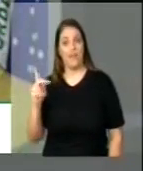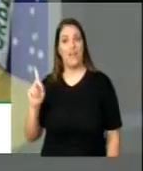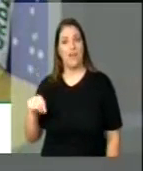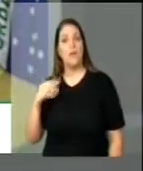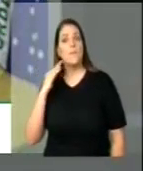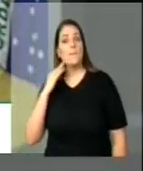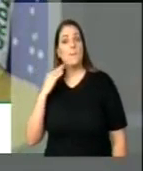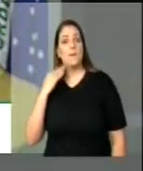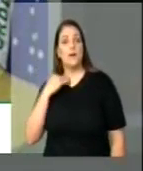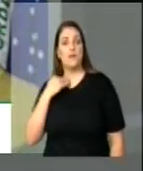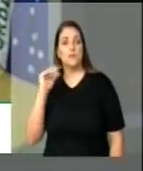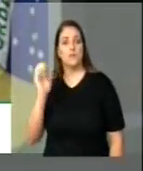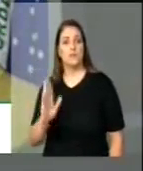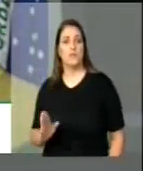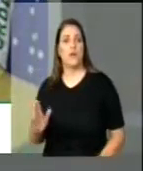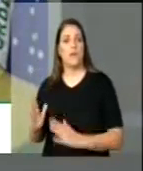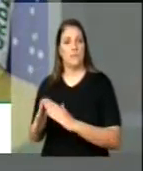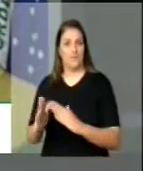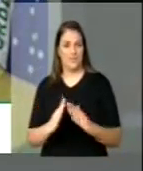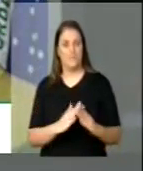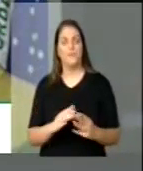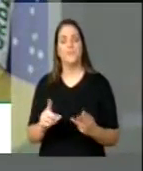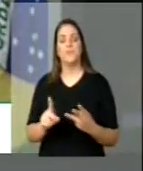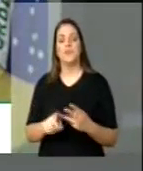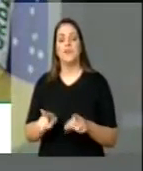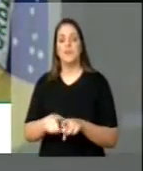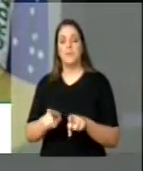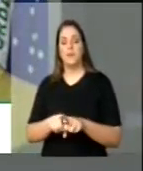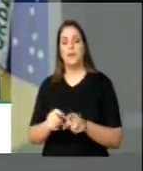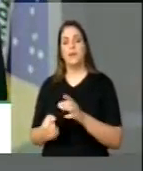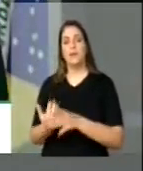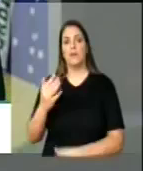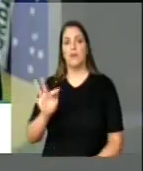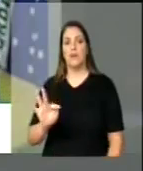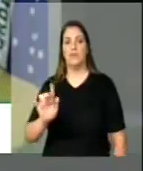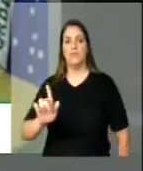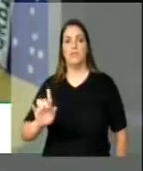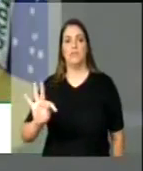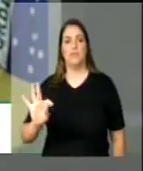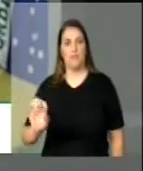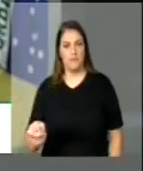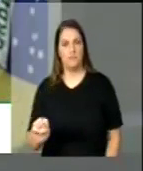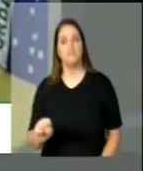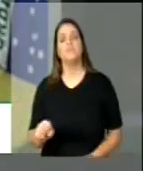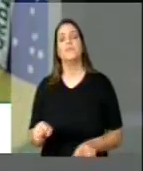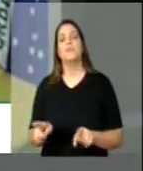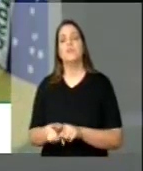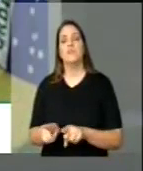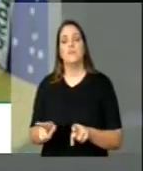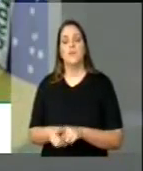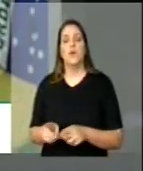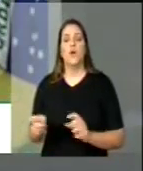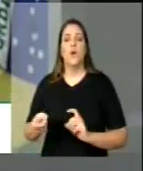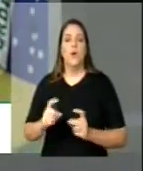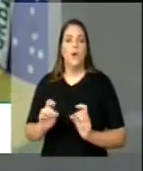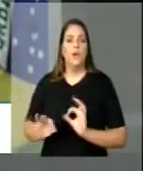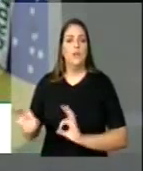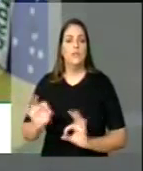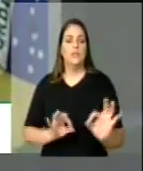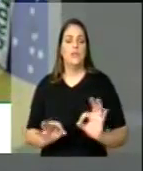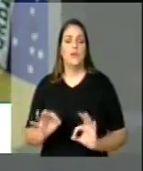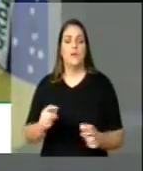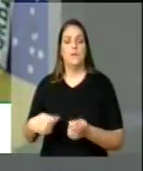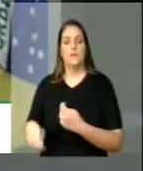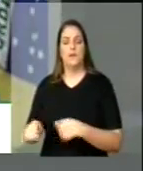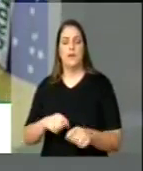Habitação, e o Fundo de Garantia sobre Tempo de Serviço, e a organização do mercado de capitais e do